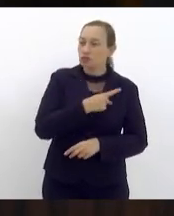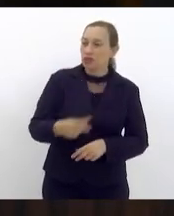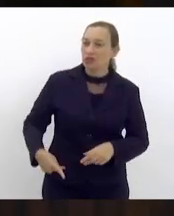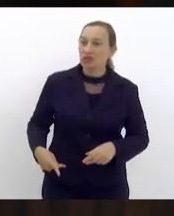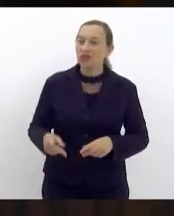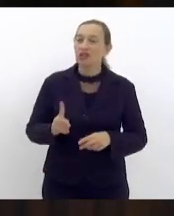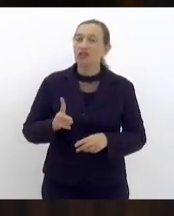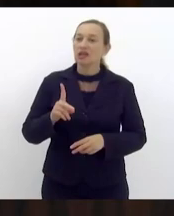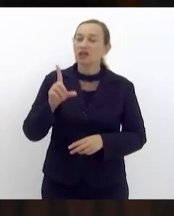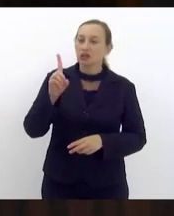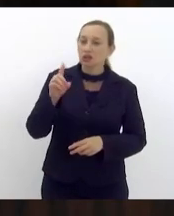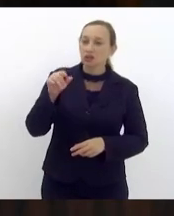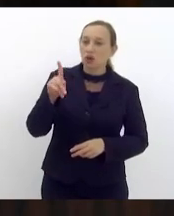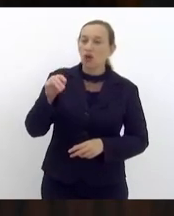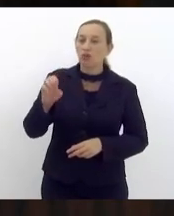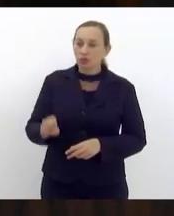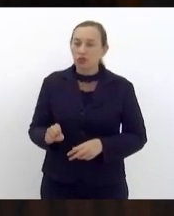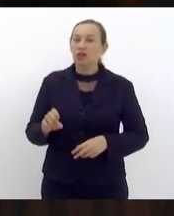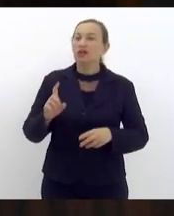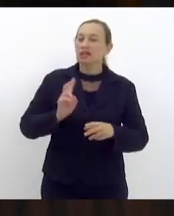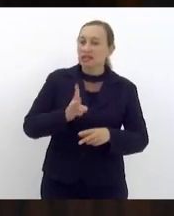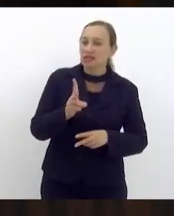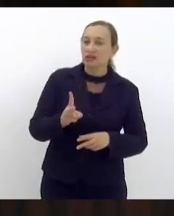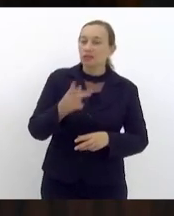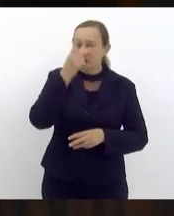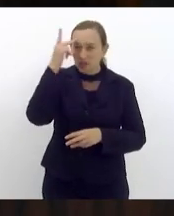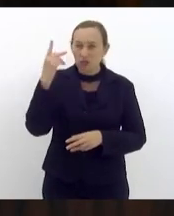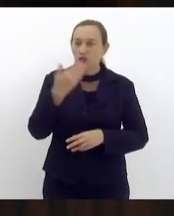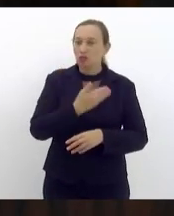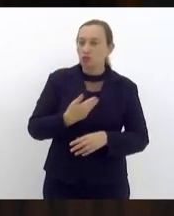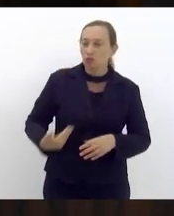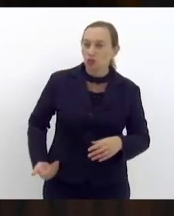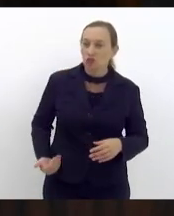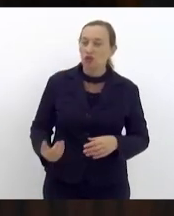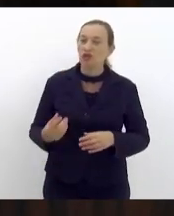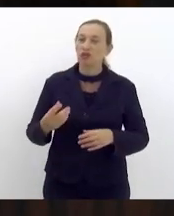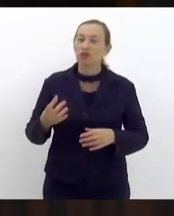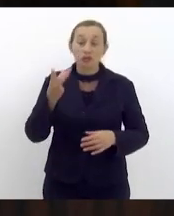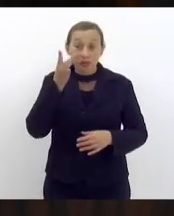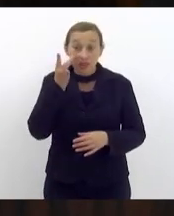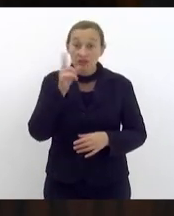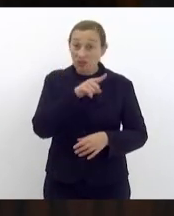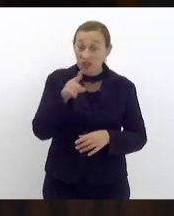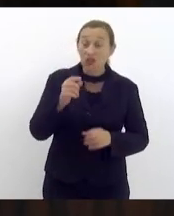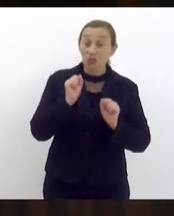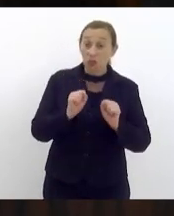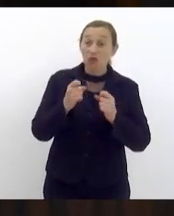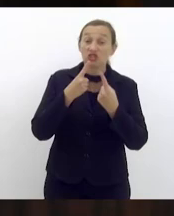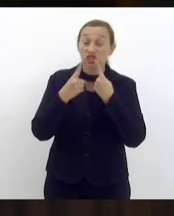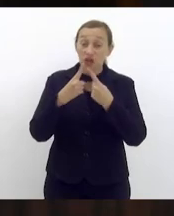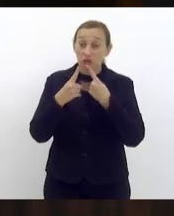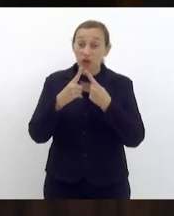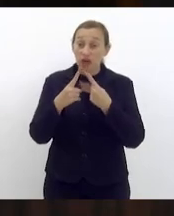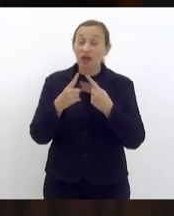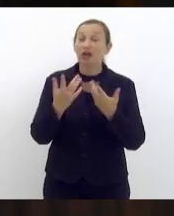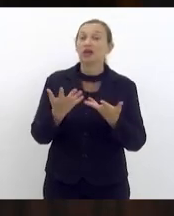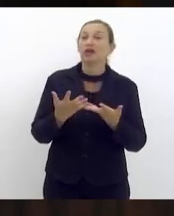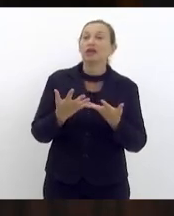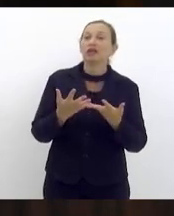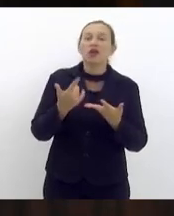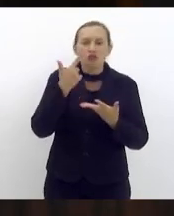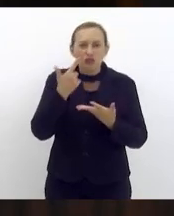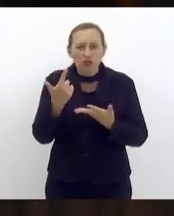sempre o Thompson tá sempre presente tá sempre alguém do governo presente para que vocês possam dialogar com ele debater com ele